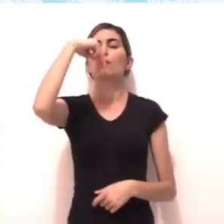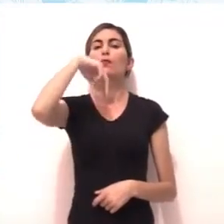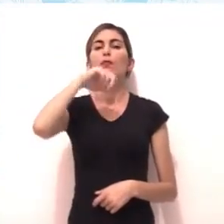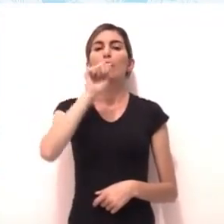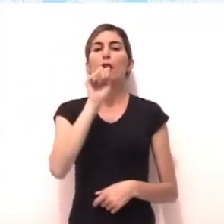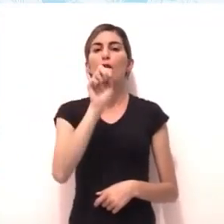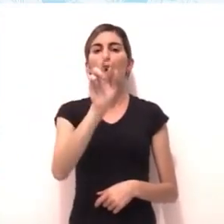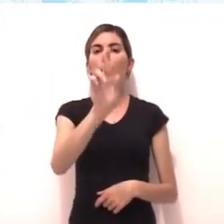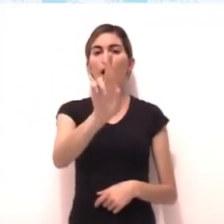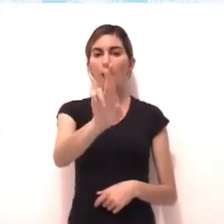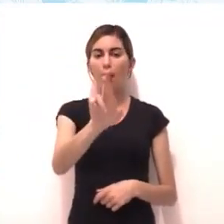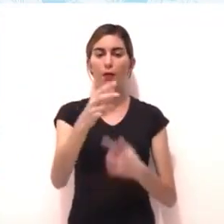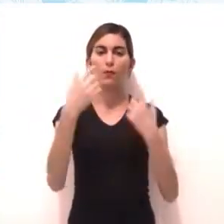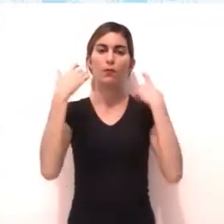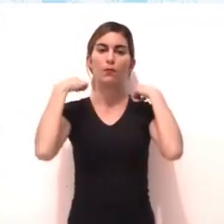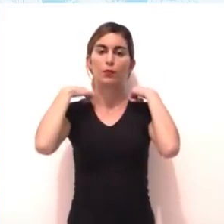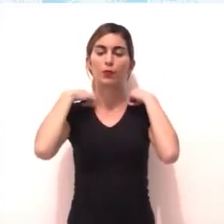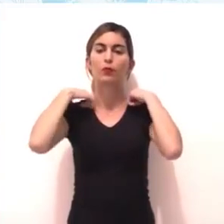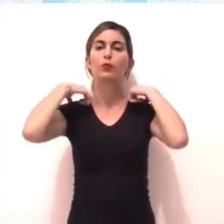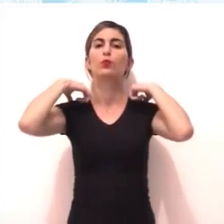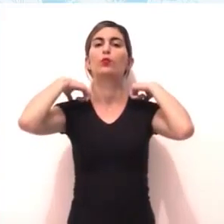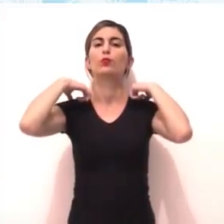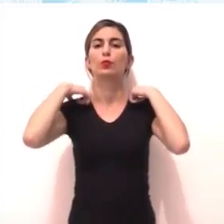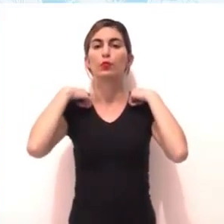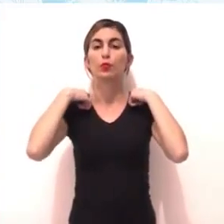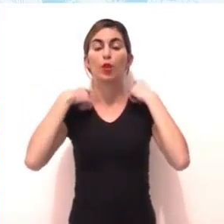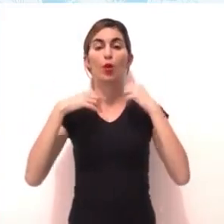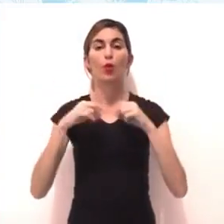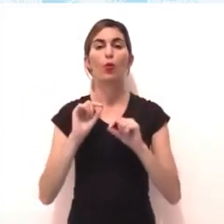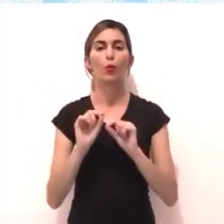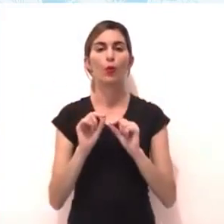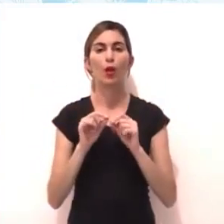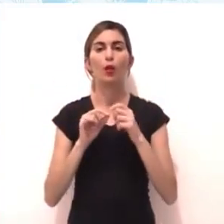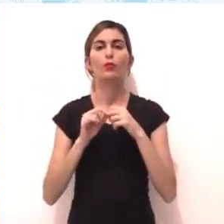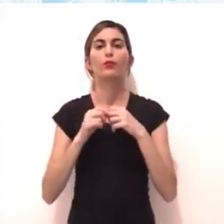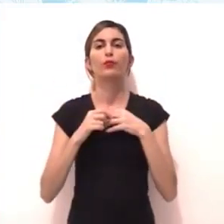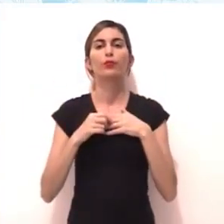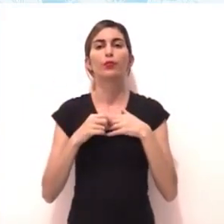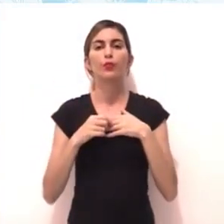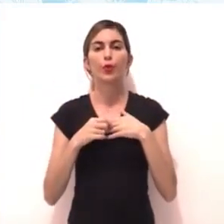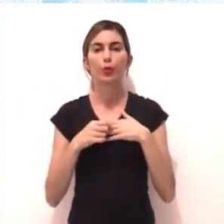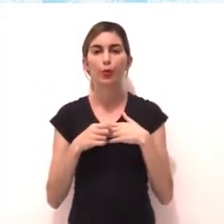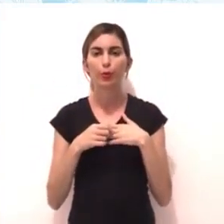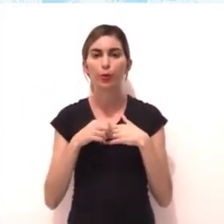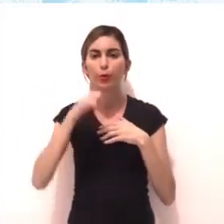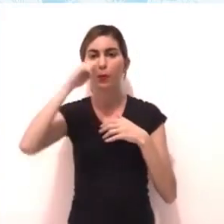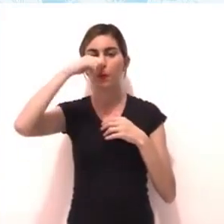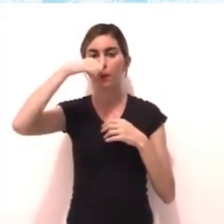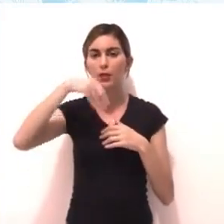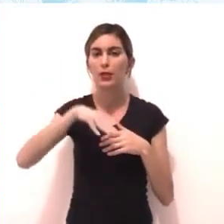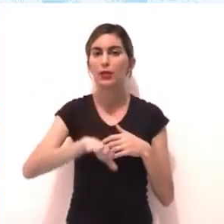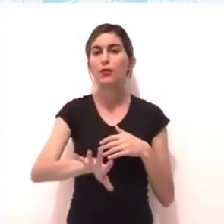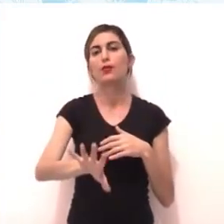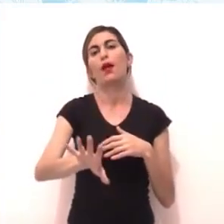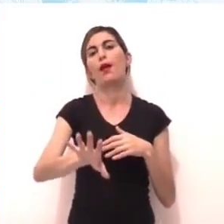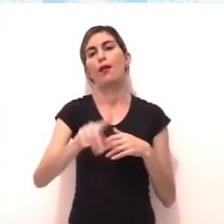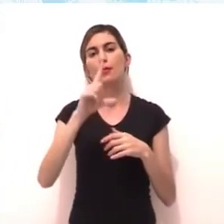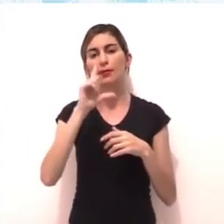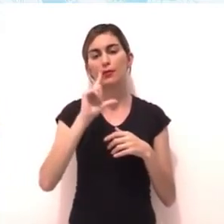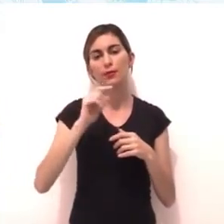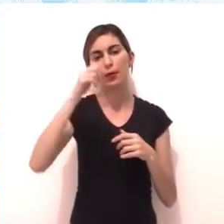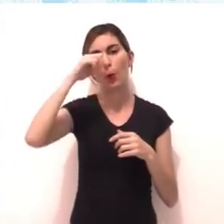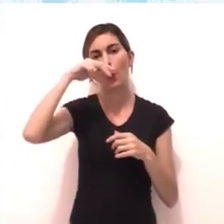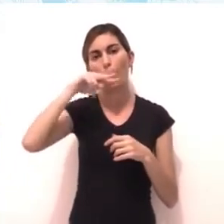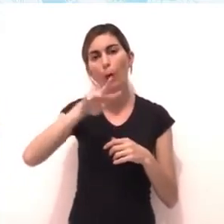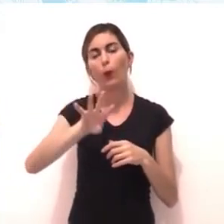do ar nos pulmões, e o movimento de expiração, que é a